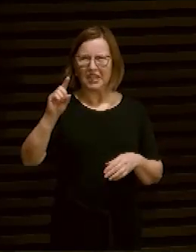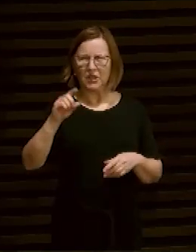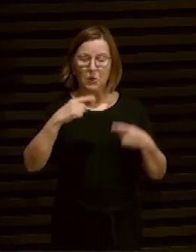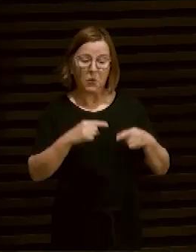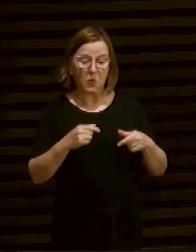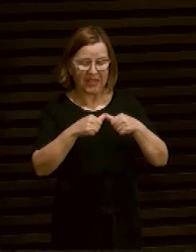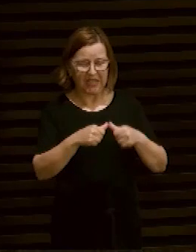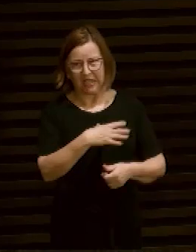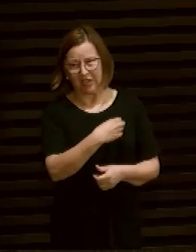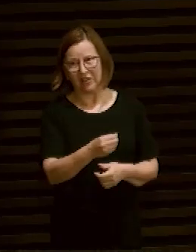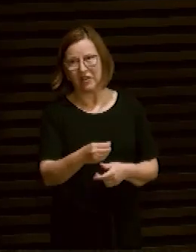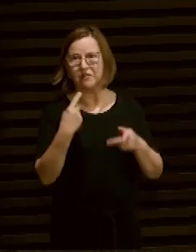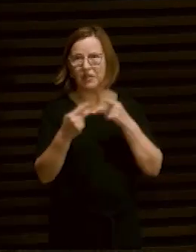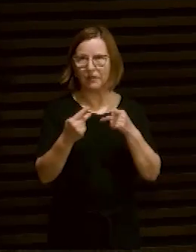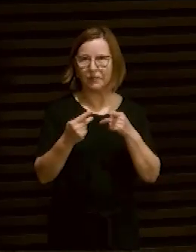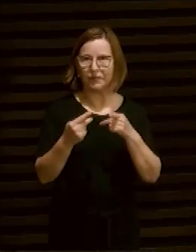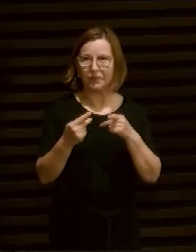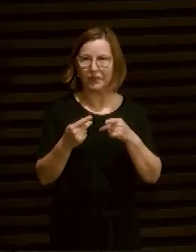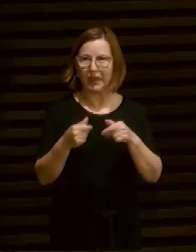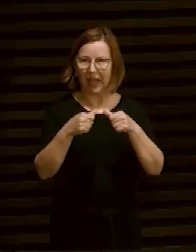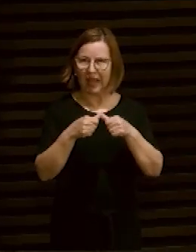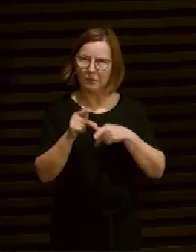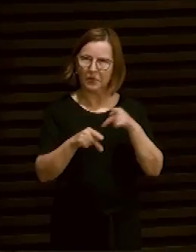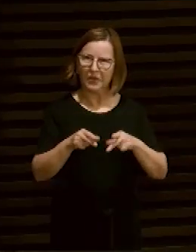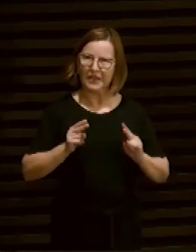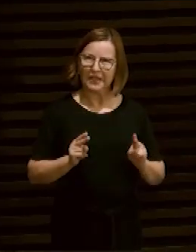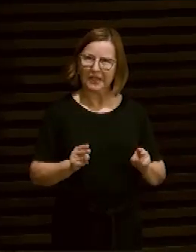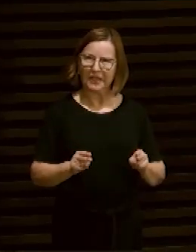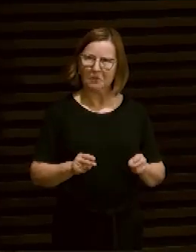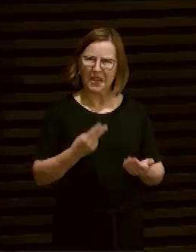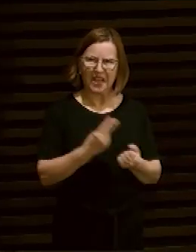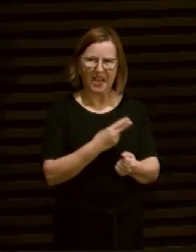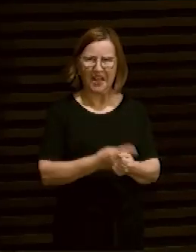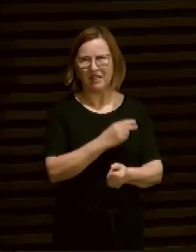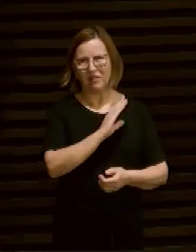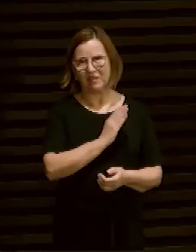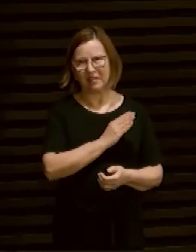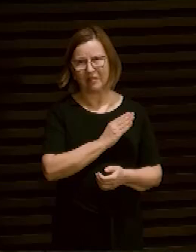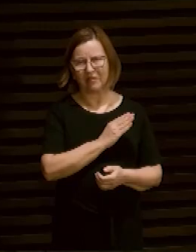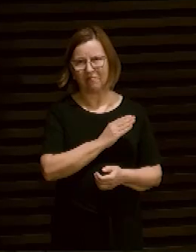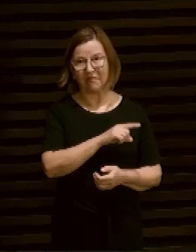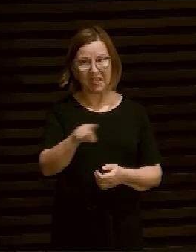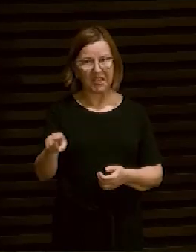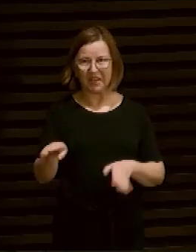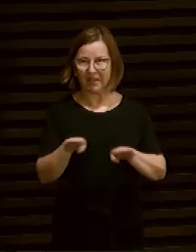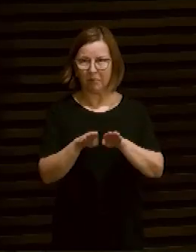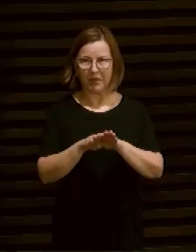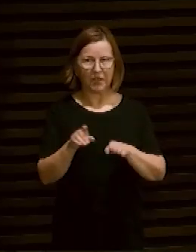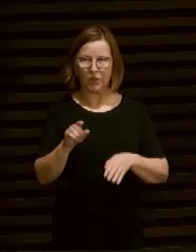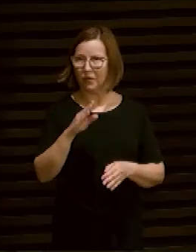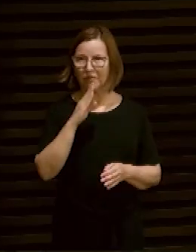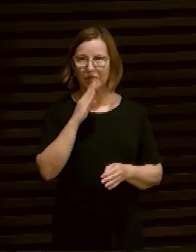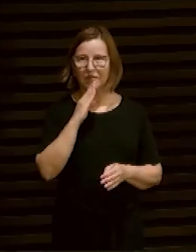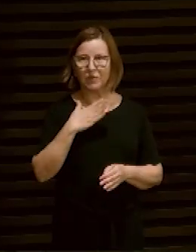disse: estes sempre erram no coração. Eles também não